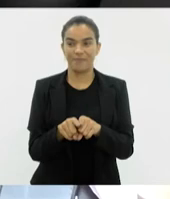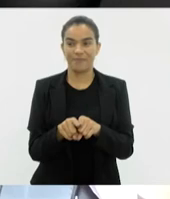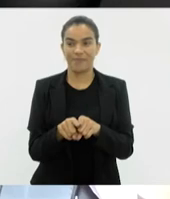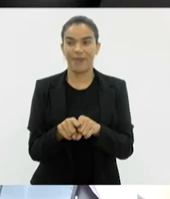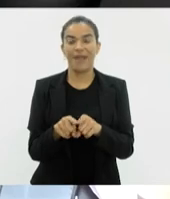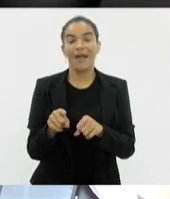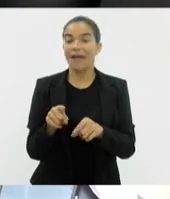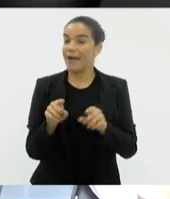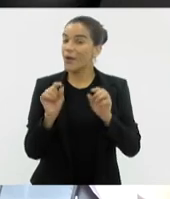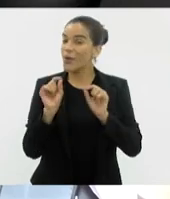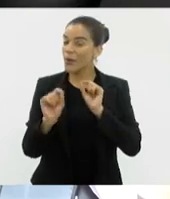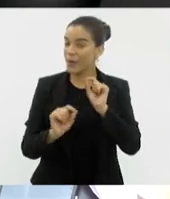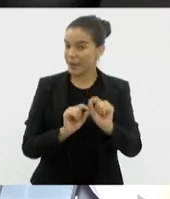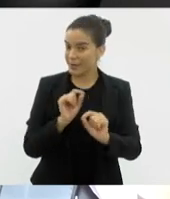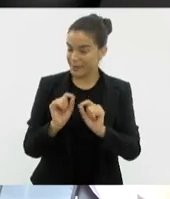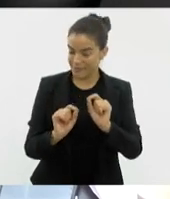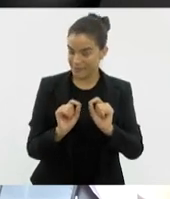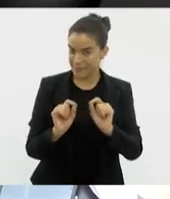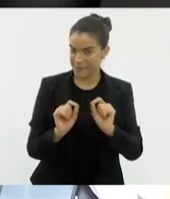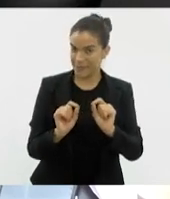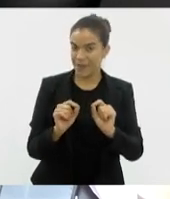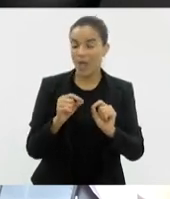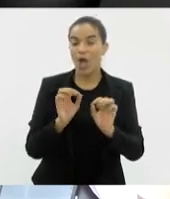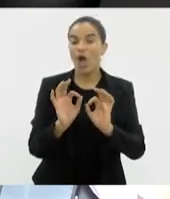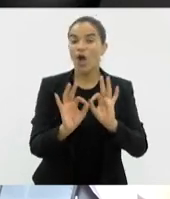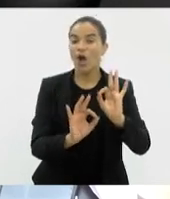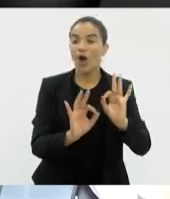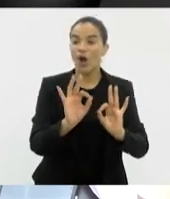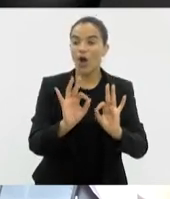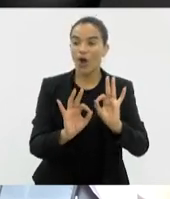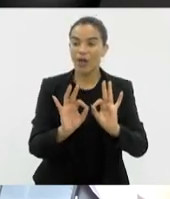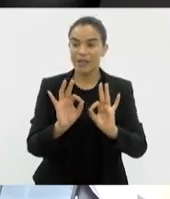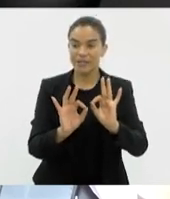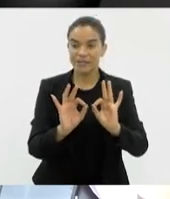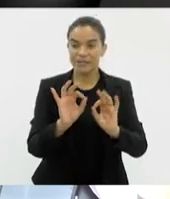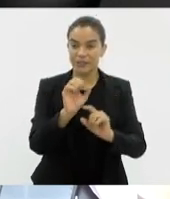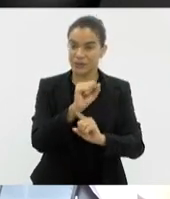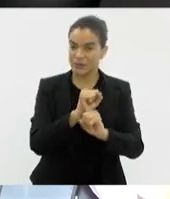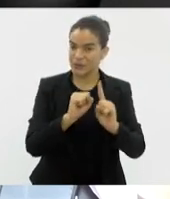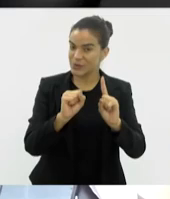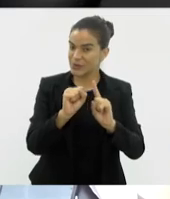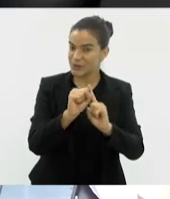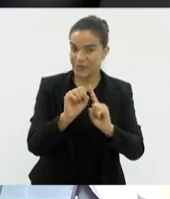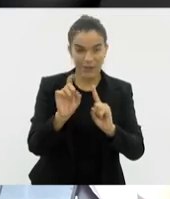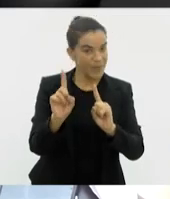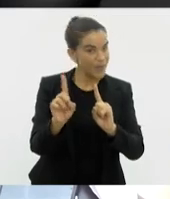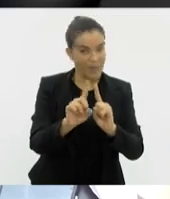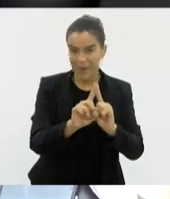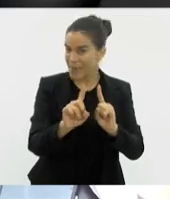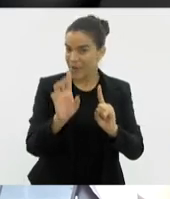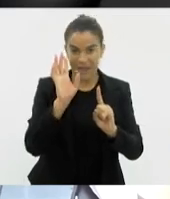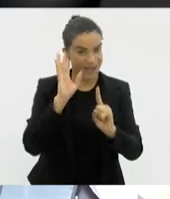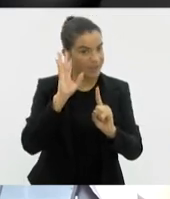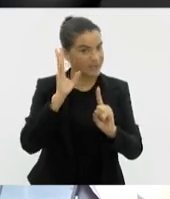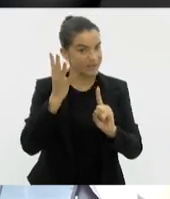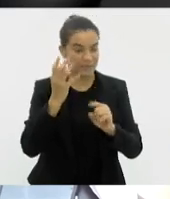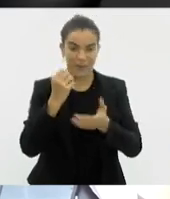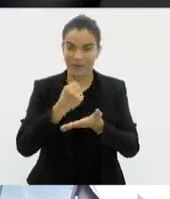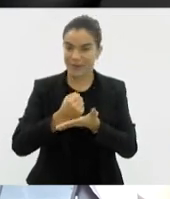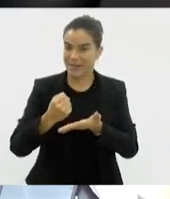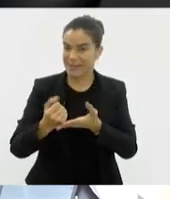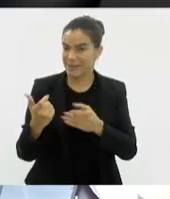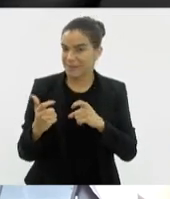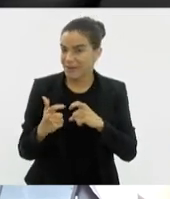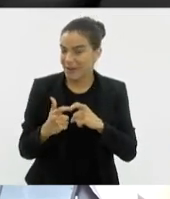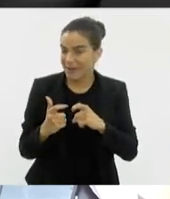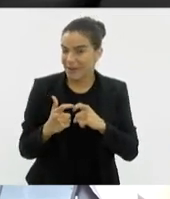a seguinte questão. Organização social não é saída para a nossa área médica. Né?